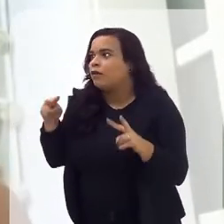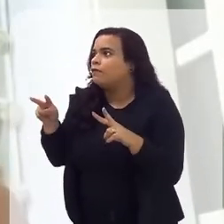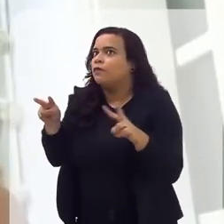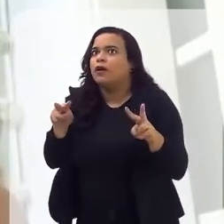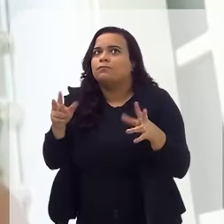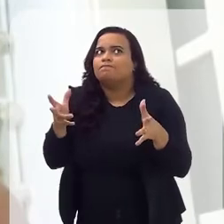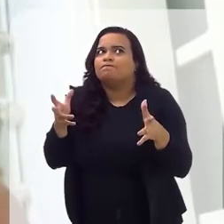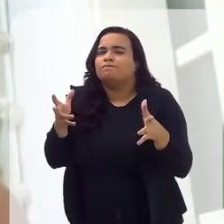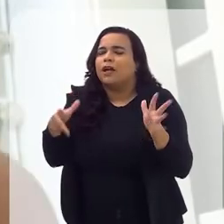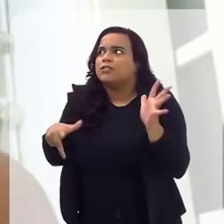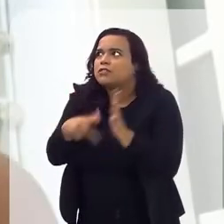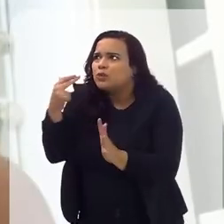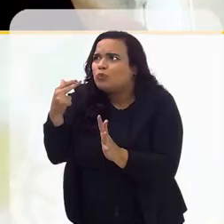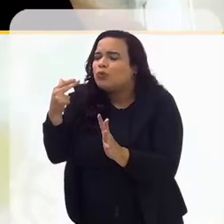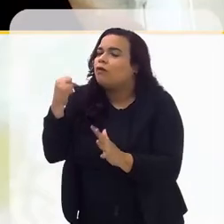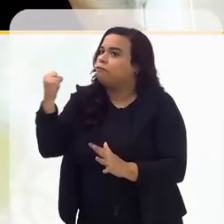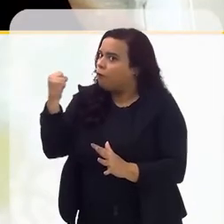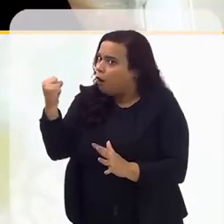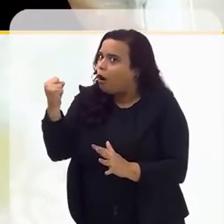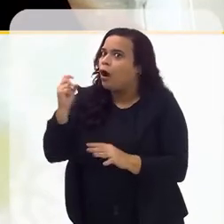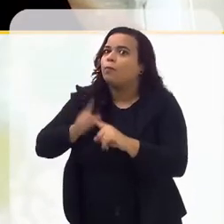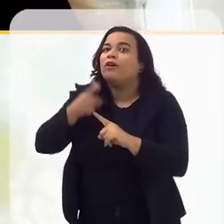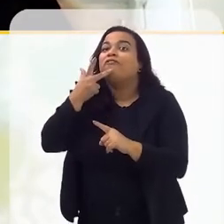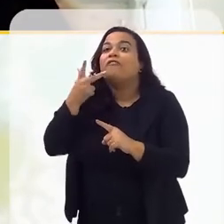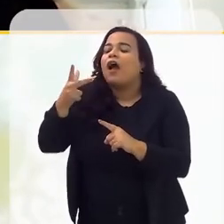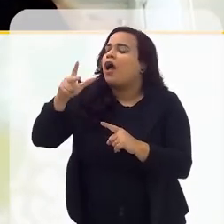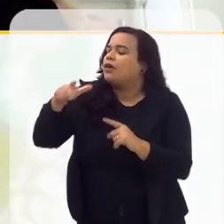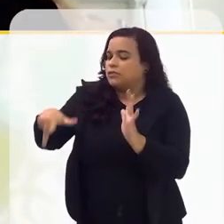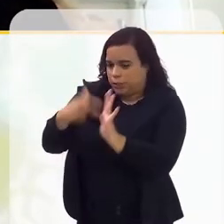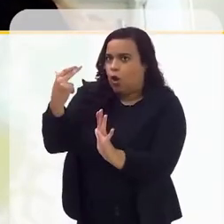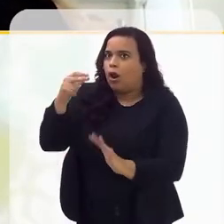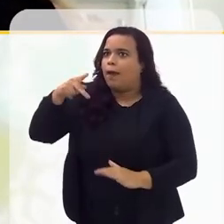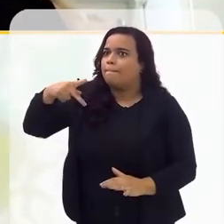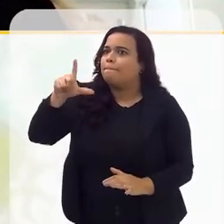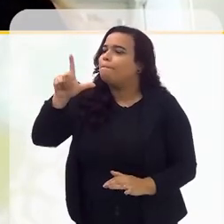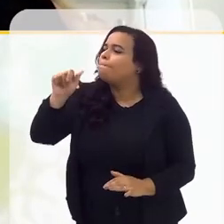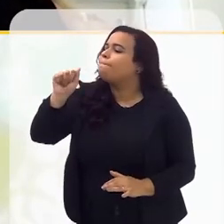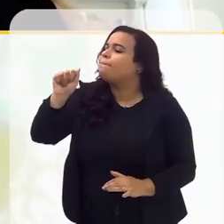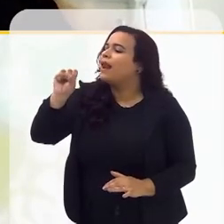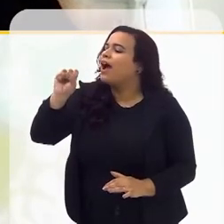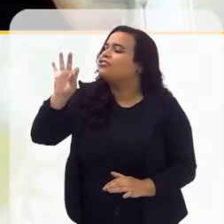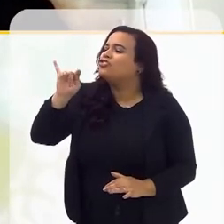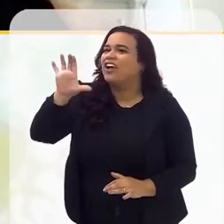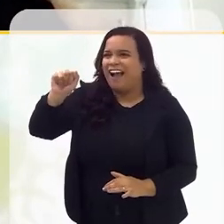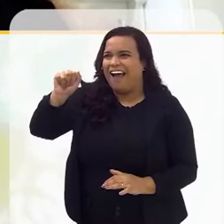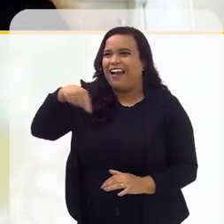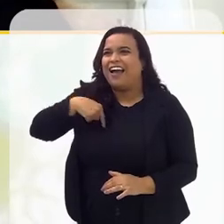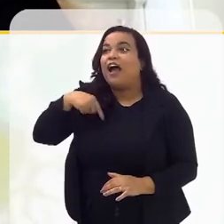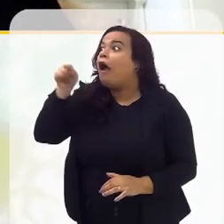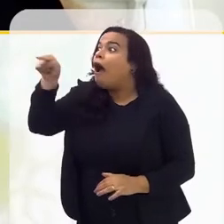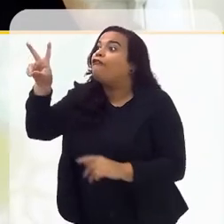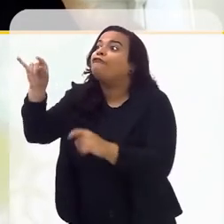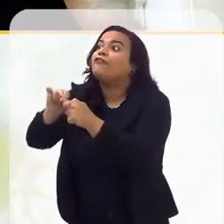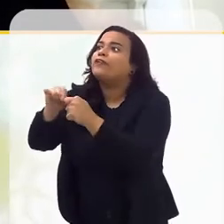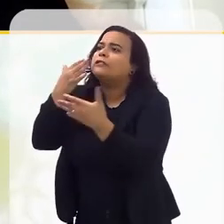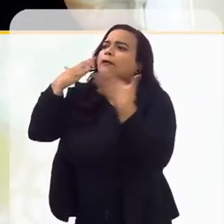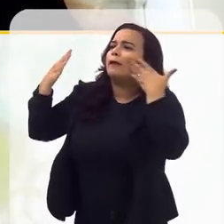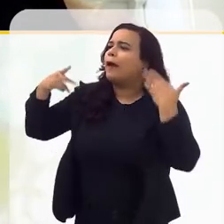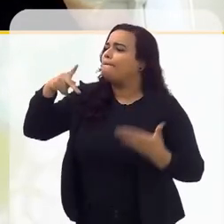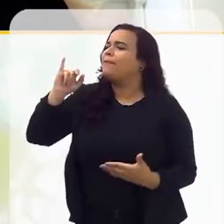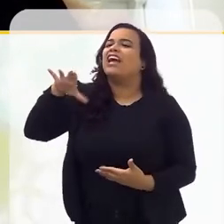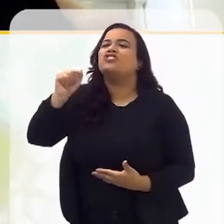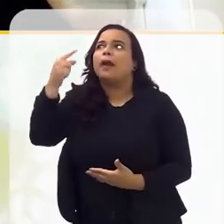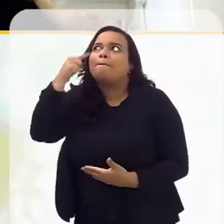ter noção real do que é uma cirurgia, porque quando a gente fala em cirurgia plástica, principalmente no Brasil, a gente fala em plástica, né? Fulano vai fazer uma